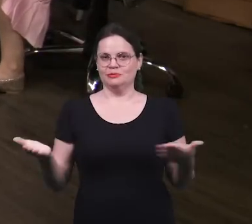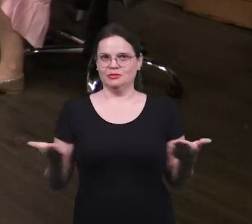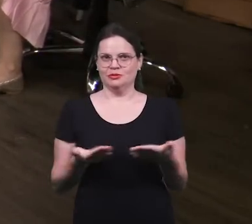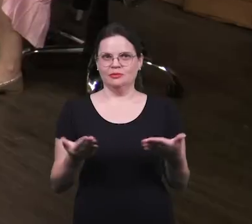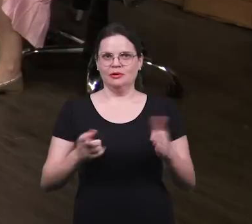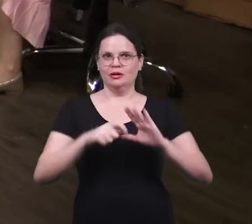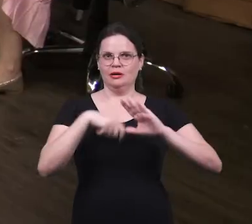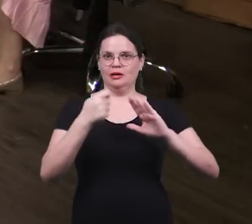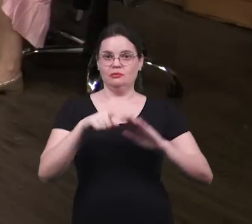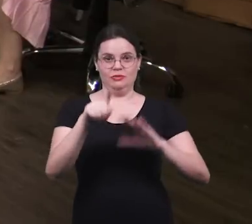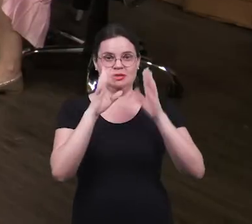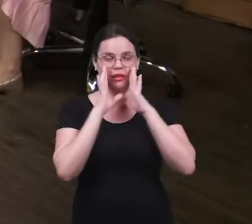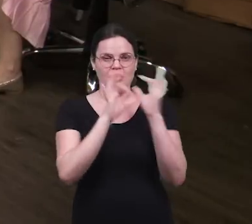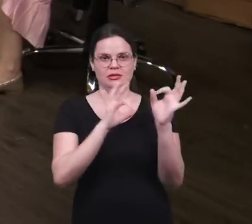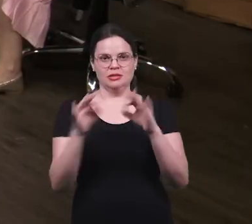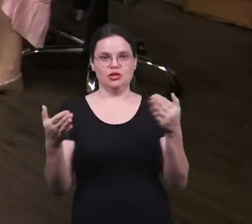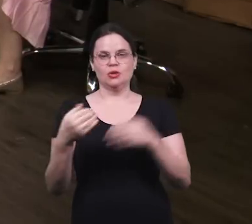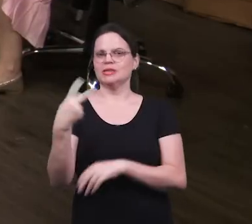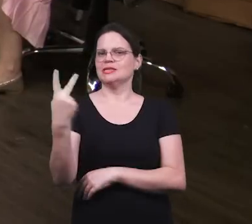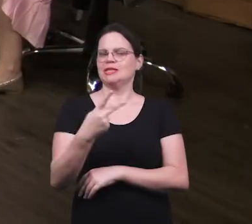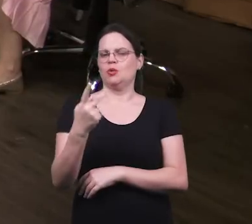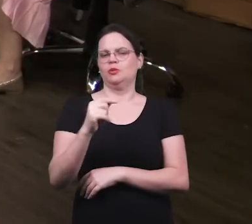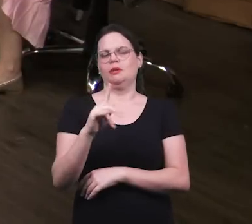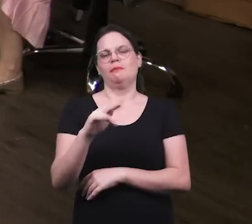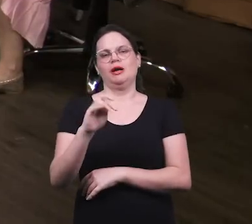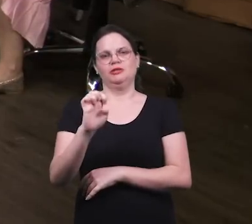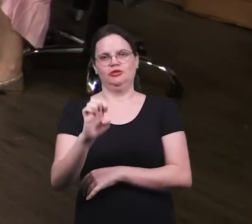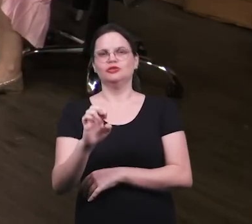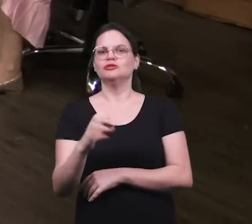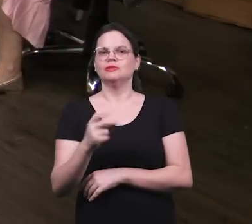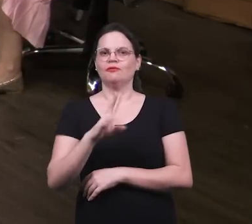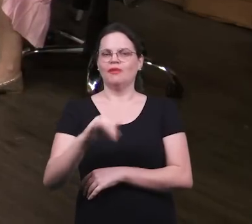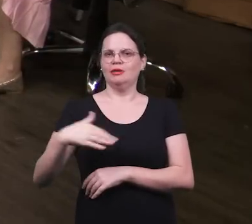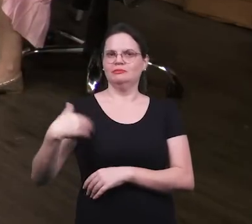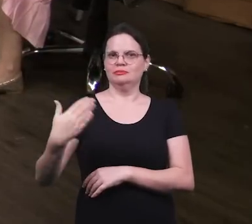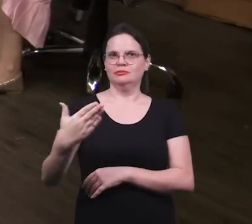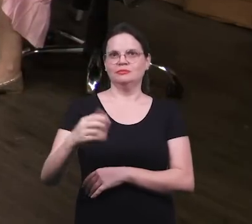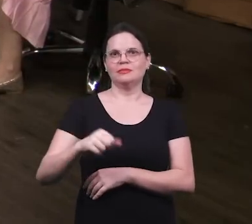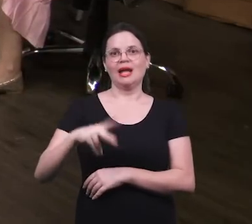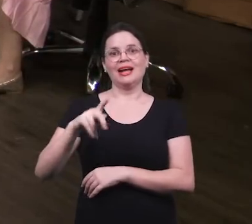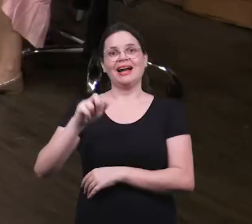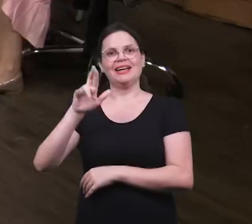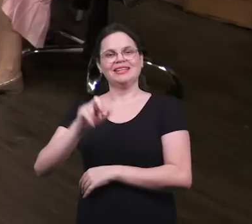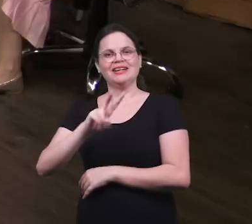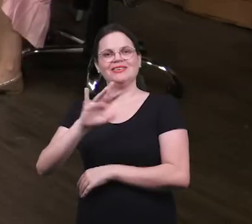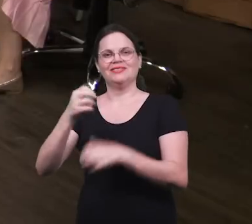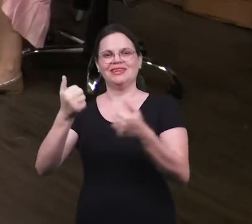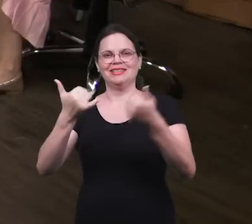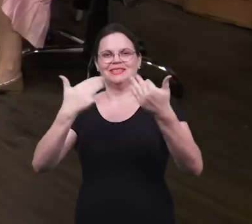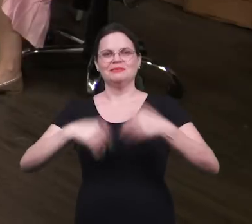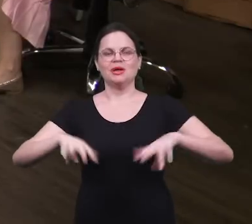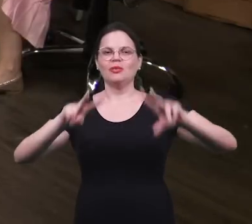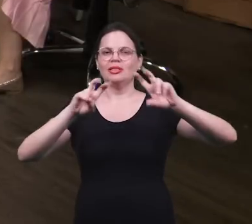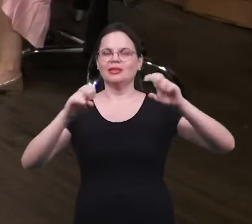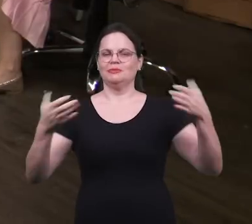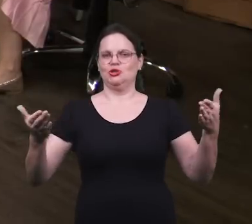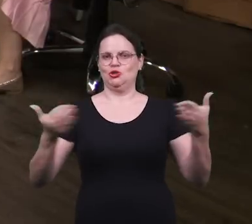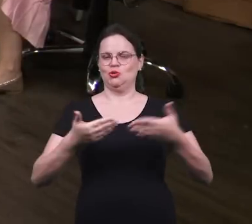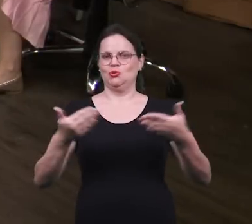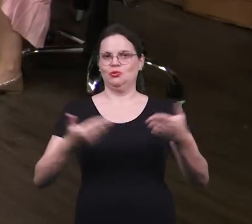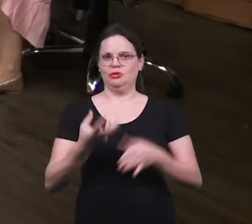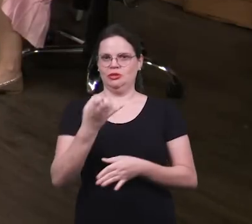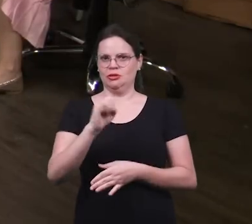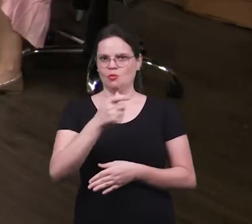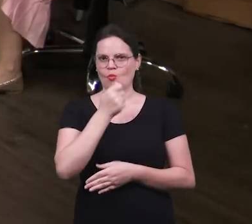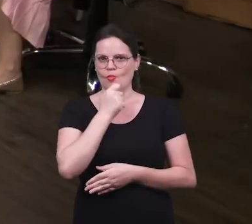programa, né? Nós gravamos, você está assistindo agora a sequência, e daqui a pouco a Karina vai dizer qual é o tema do programa de hoje. Se